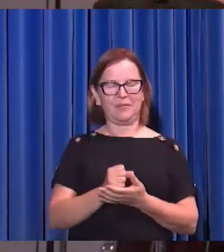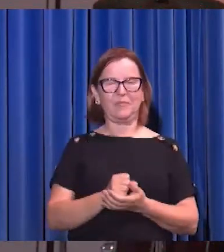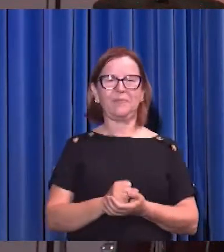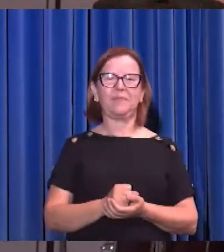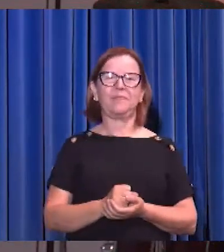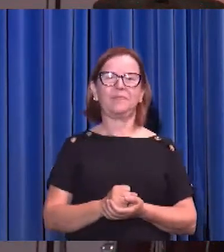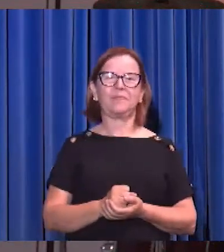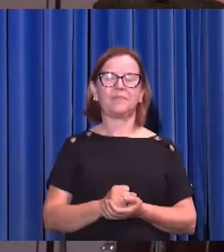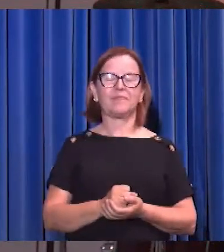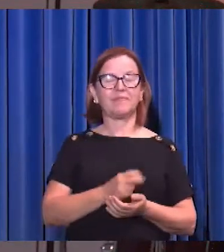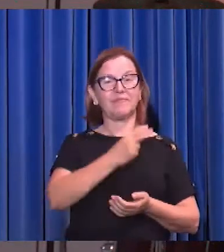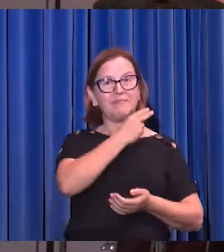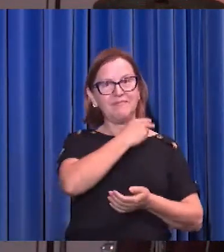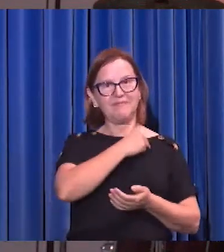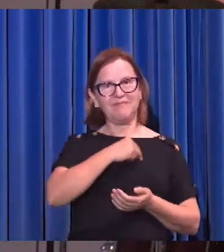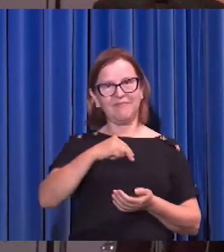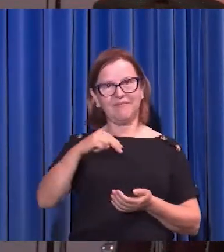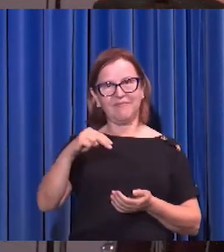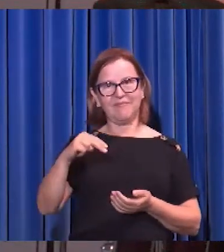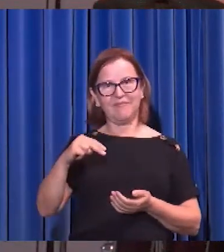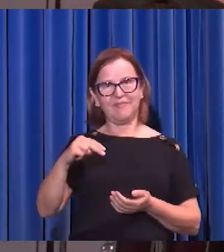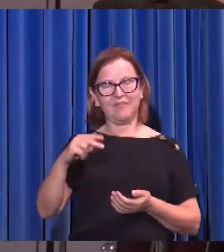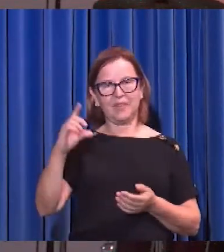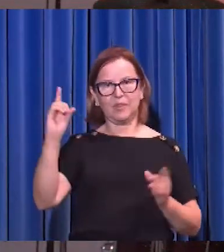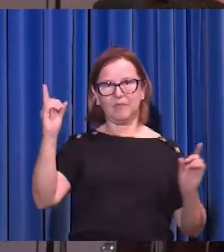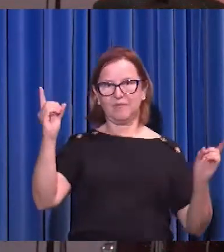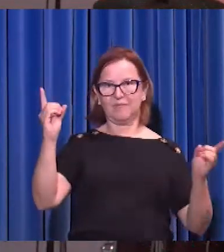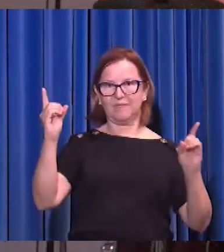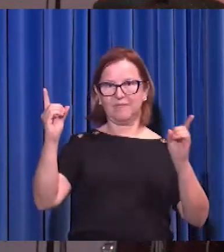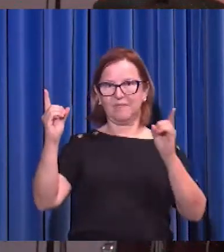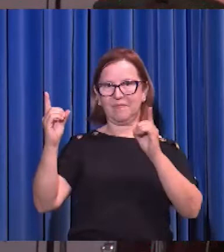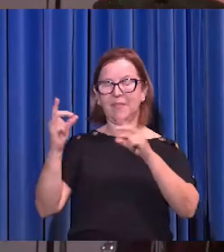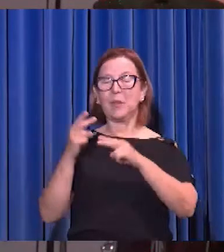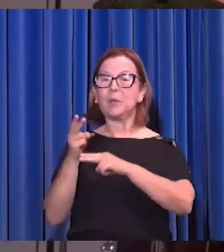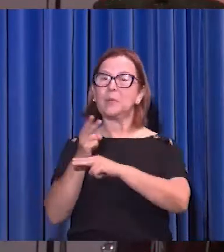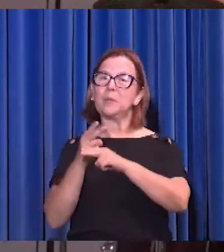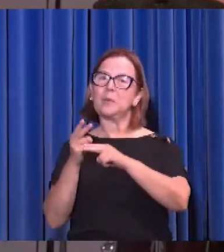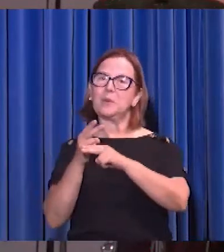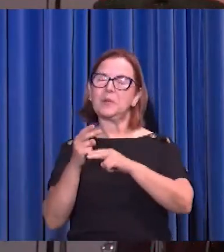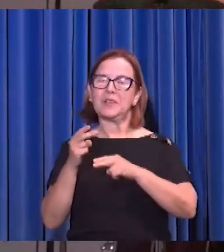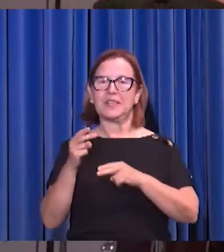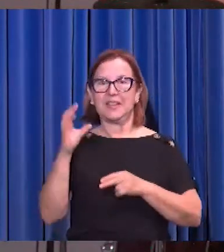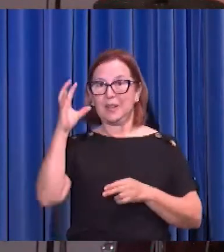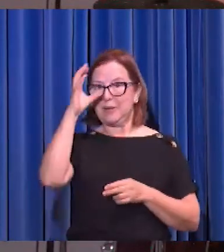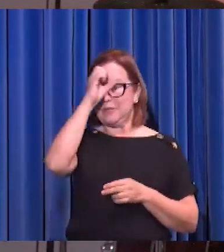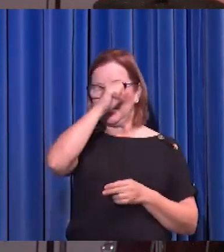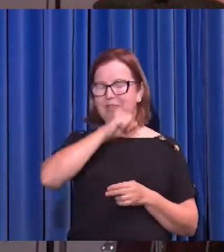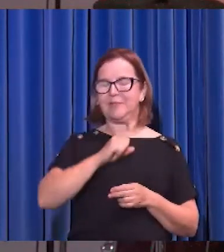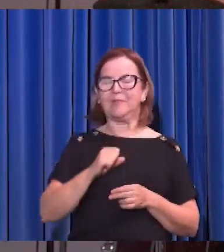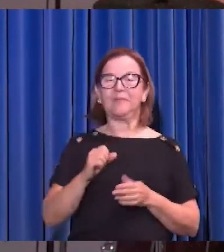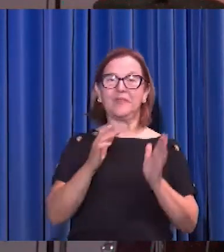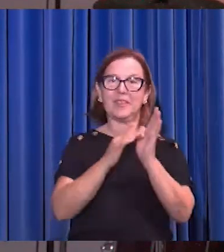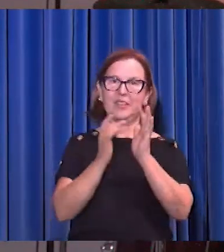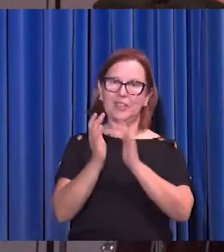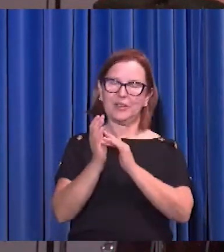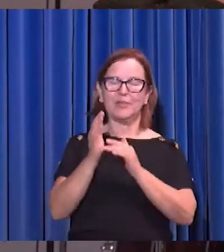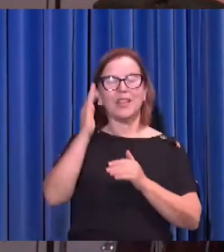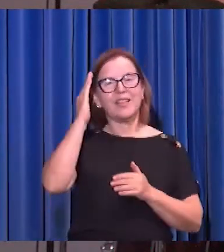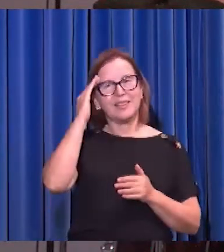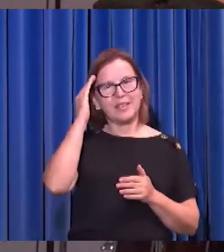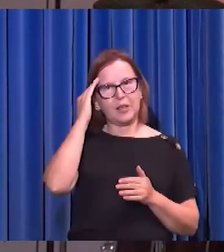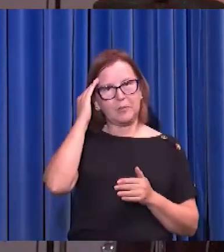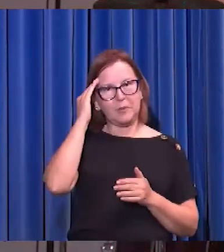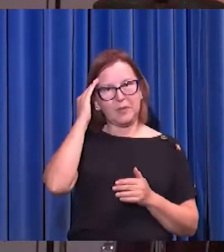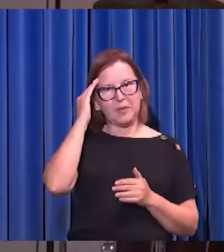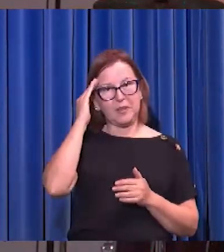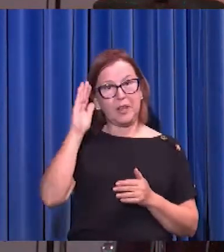Então Nicodemos, ele veio para Jesus buscar essa compreensão. E Jesus, ele sabia, quando falou